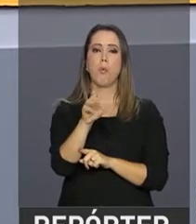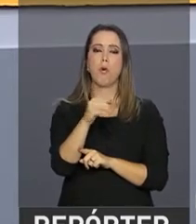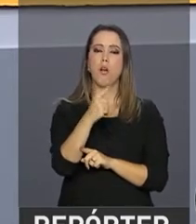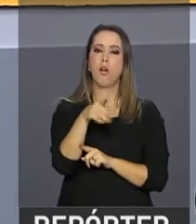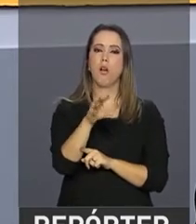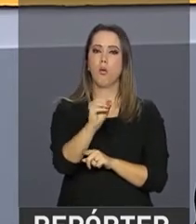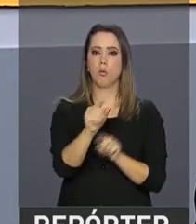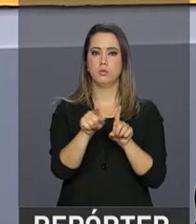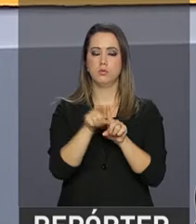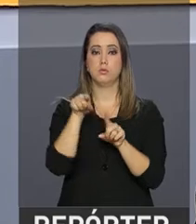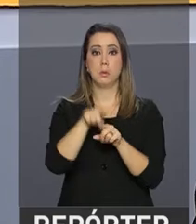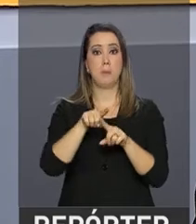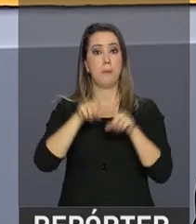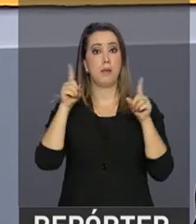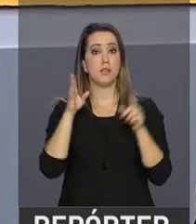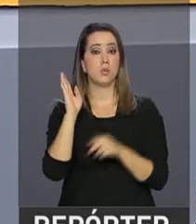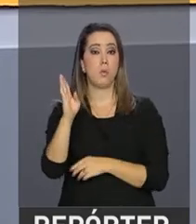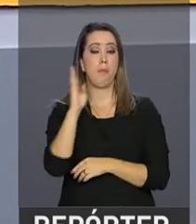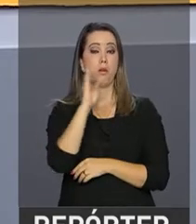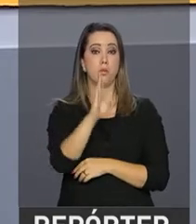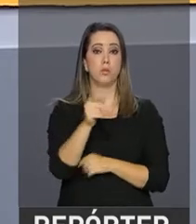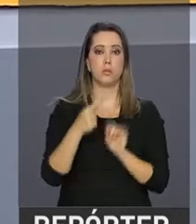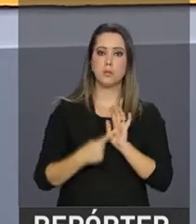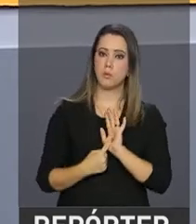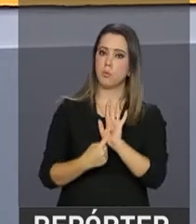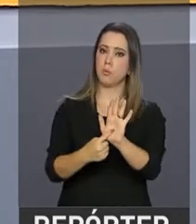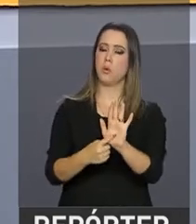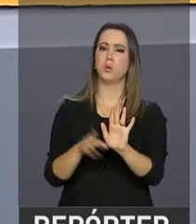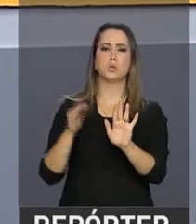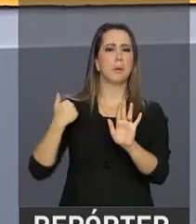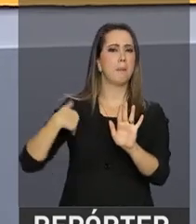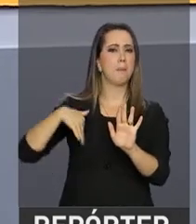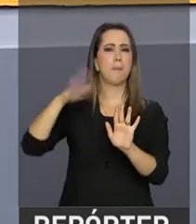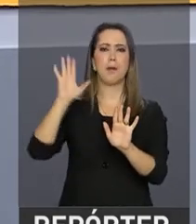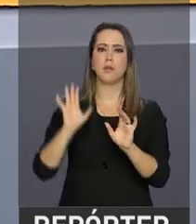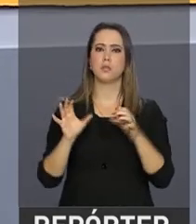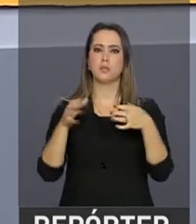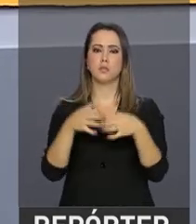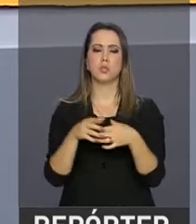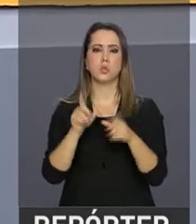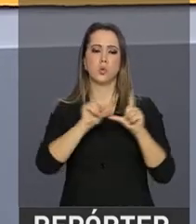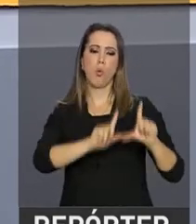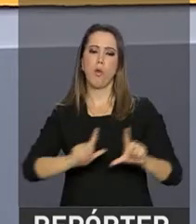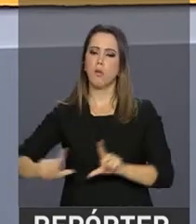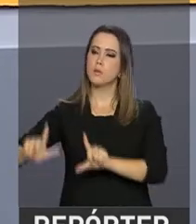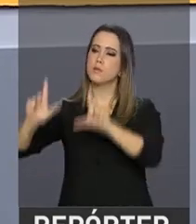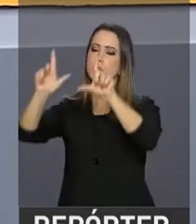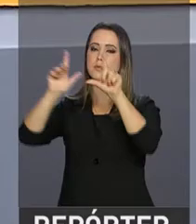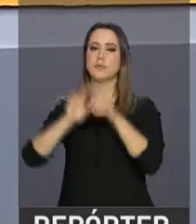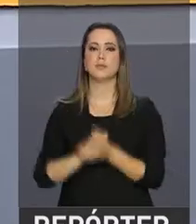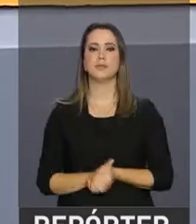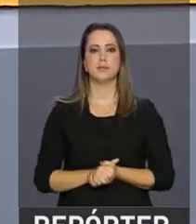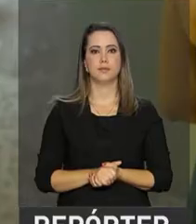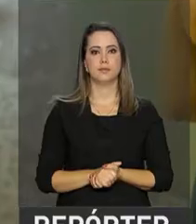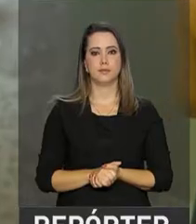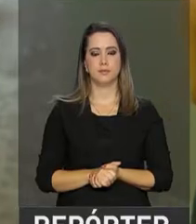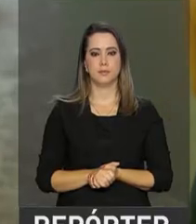cultural banco do brasil mostra que a obra de athos vai muito além das dos característicos azulejos